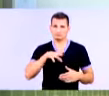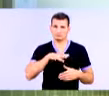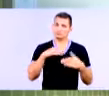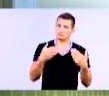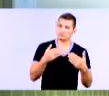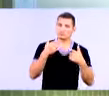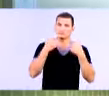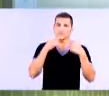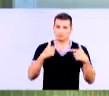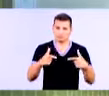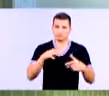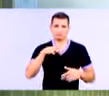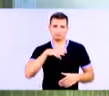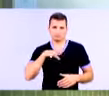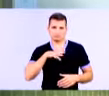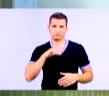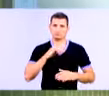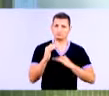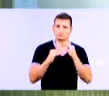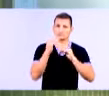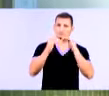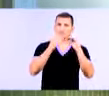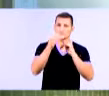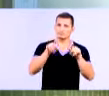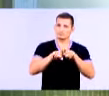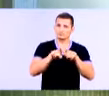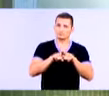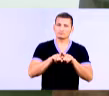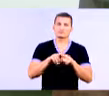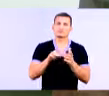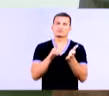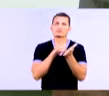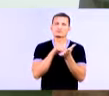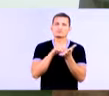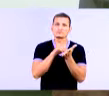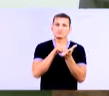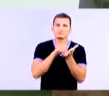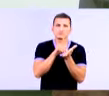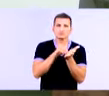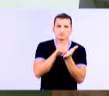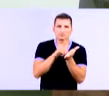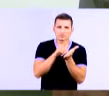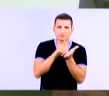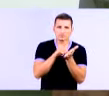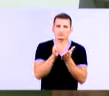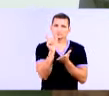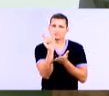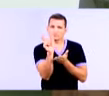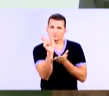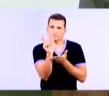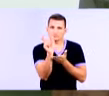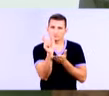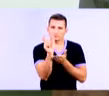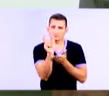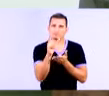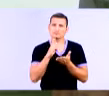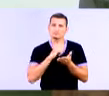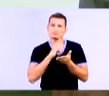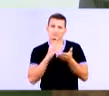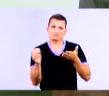evoluído. Inclusive, nos últimos dicionários tem adquirido termos da informática,